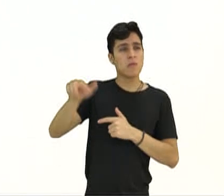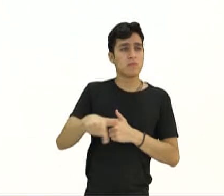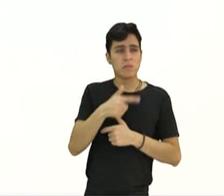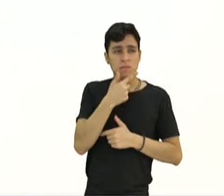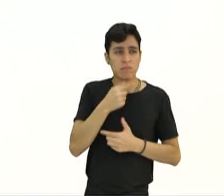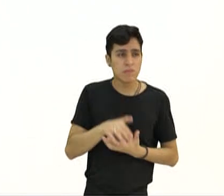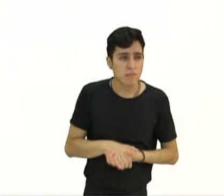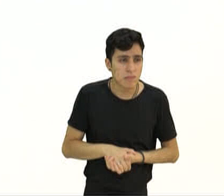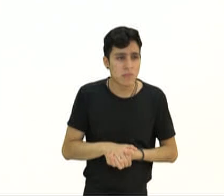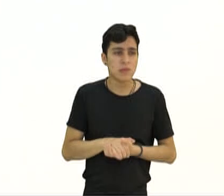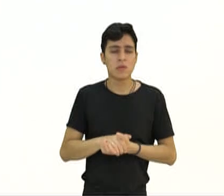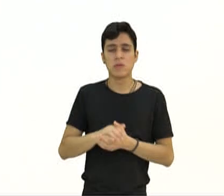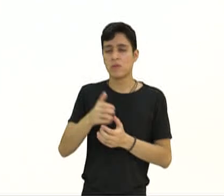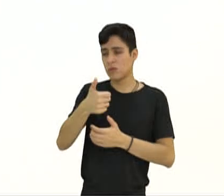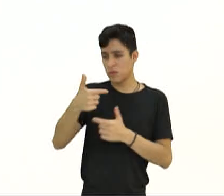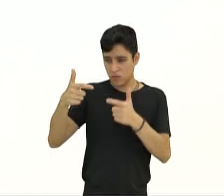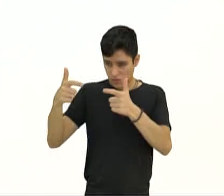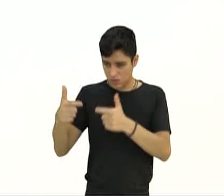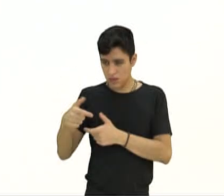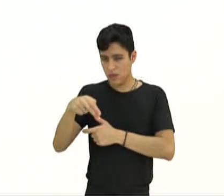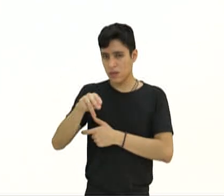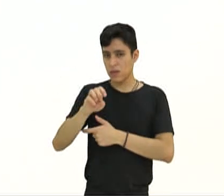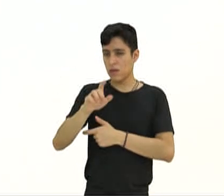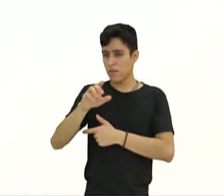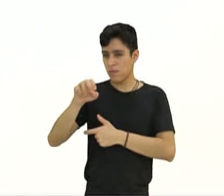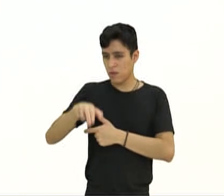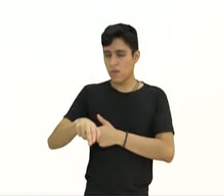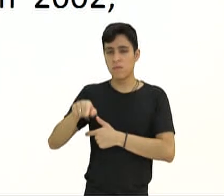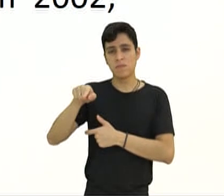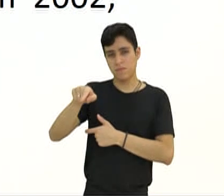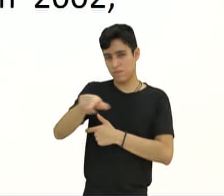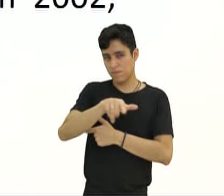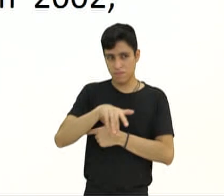Amaral, no posto 12, Leblon, também na orla.